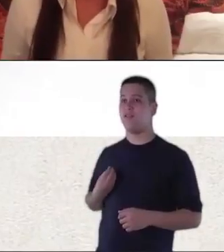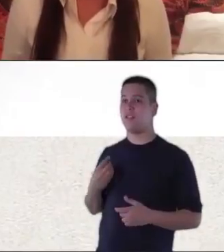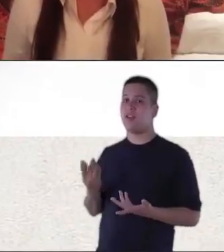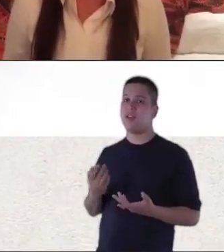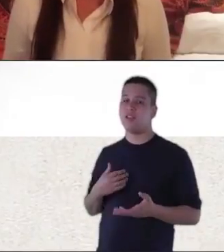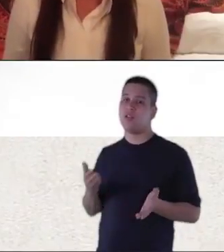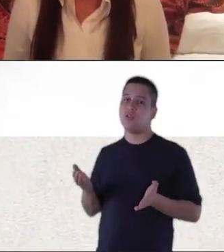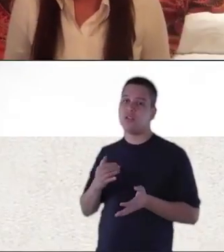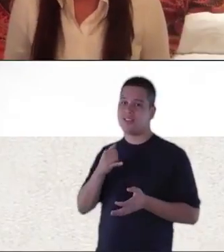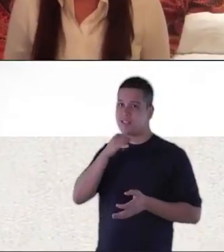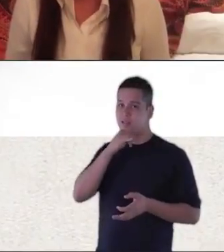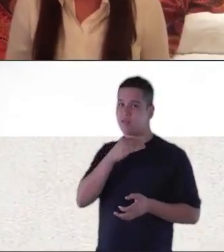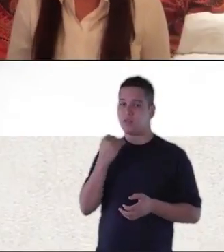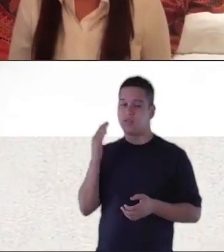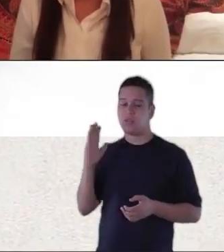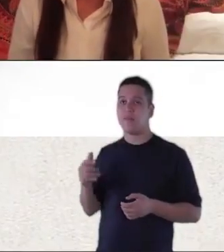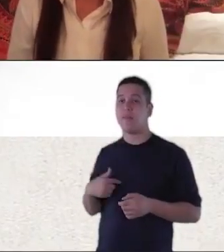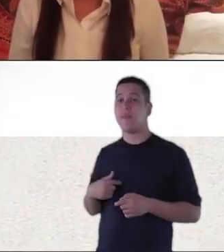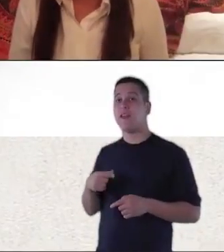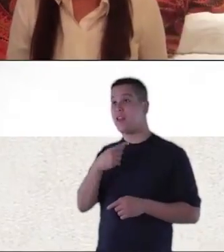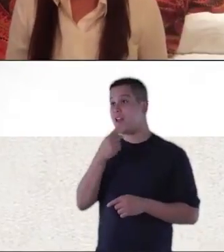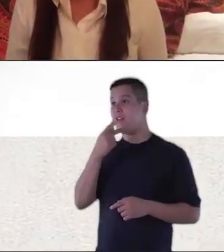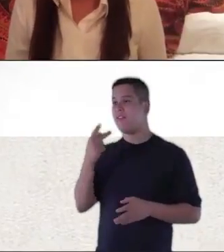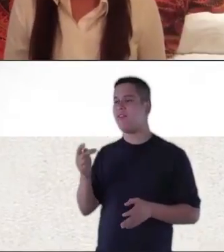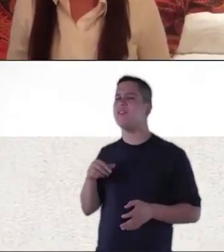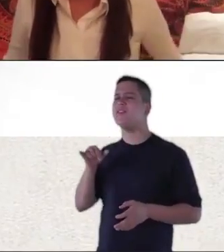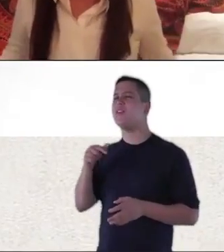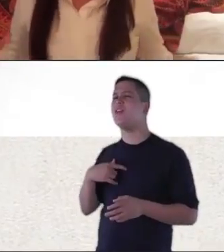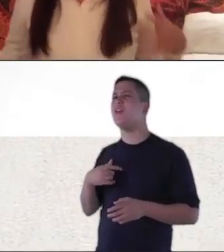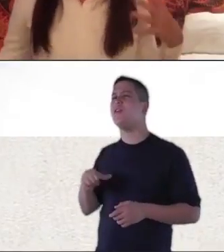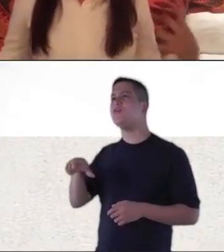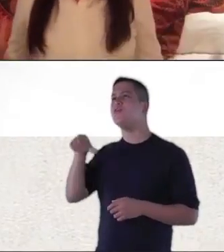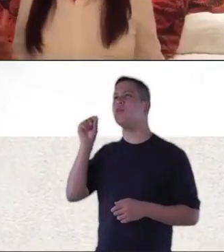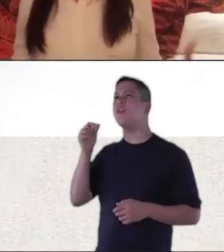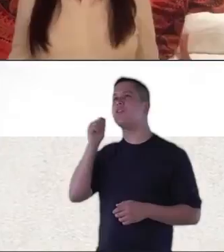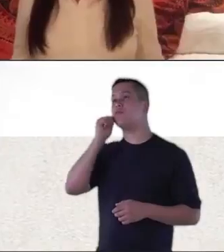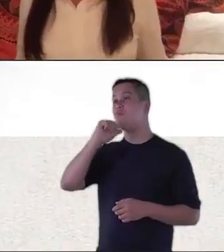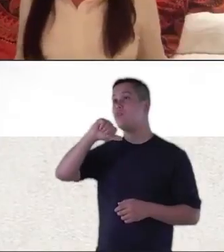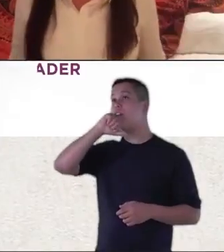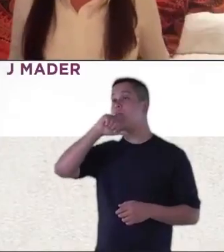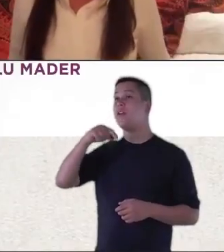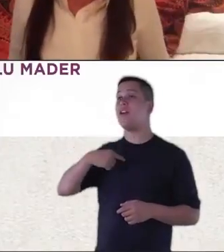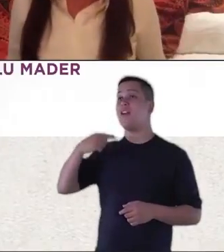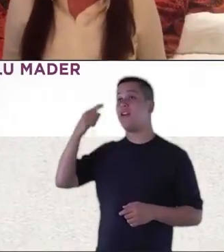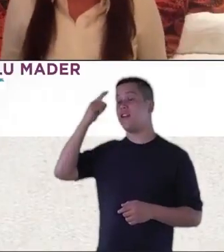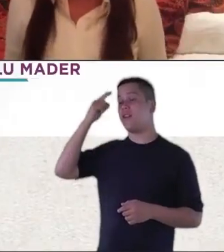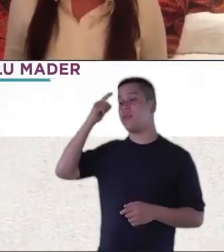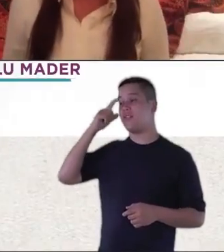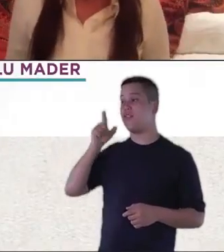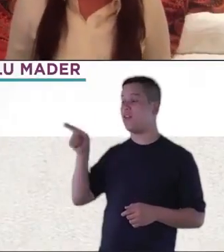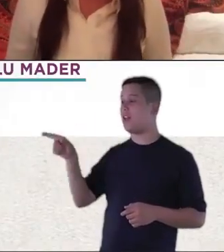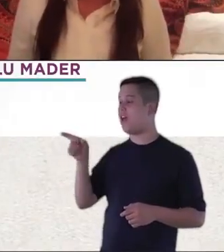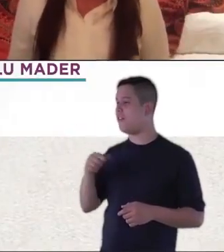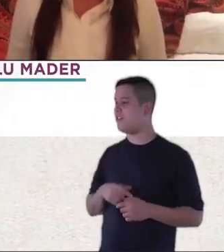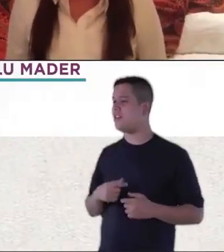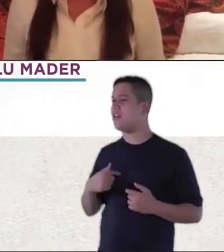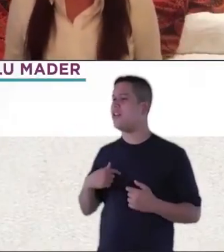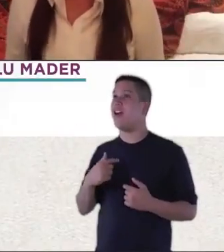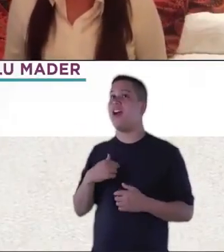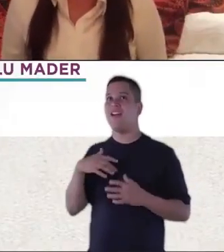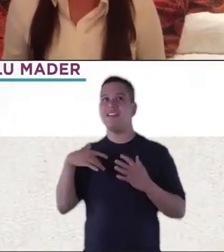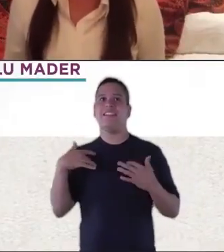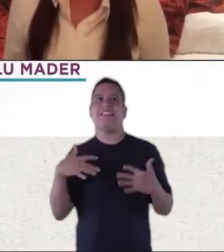ela falava assim, se eu tivesse que escolher uma mãe, sabe quem eu escolheria? Aí eu ficava toda achando que era eu, o Tony, eu escolheria o